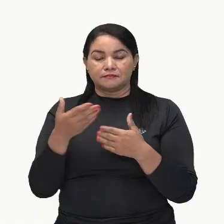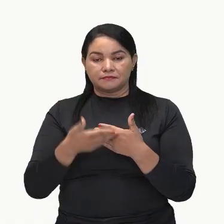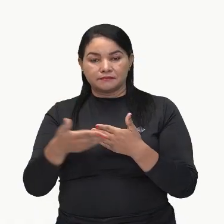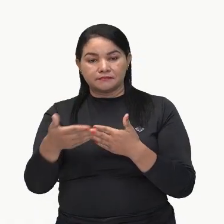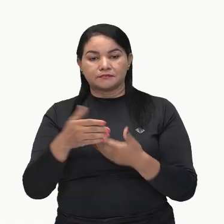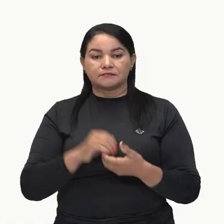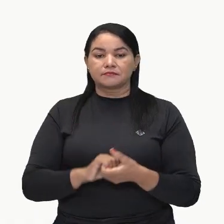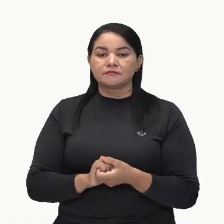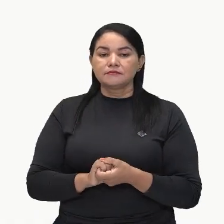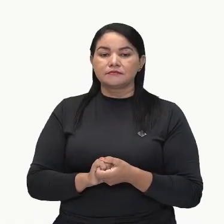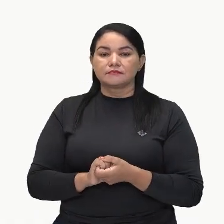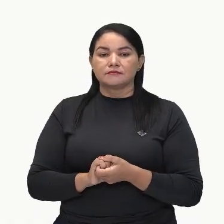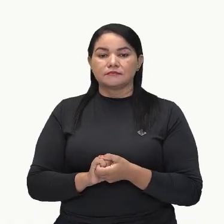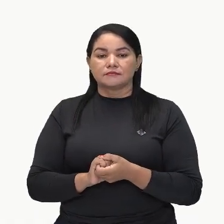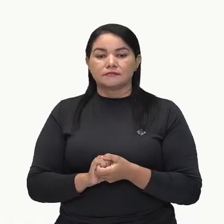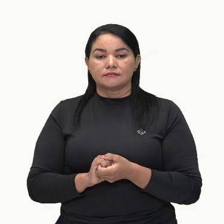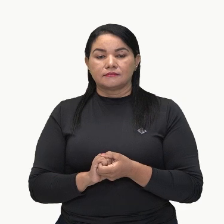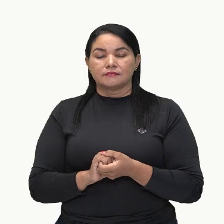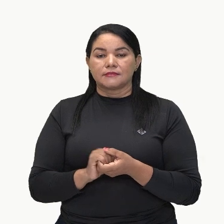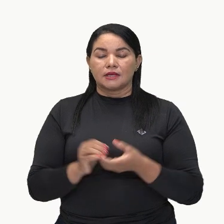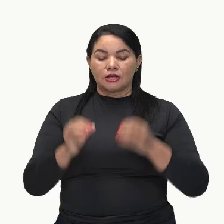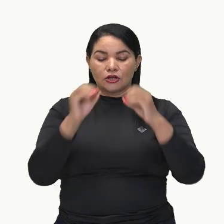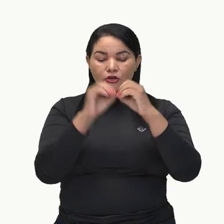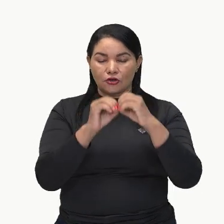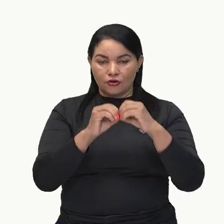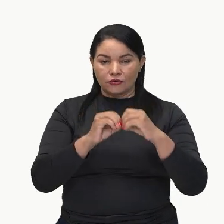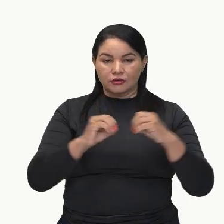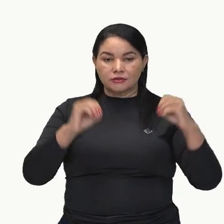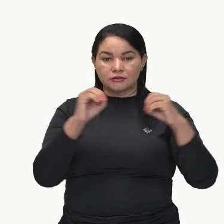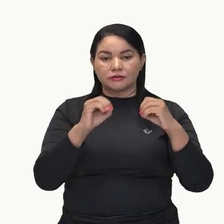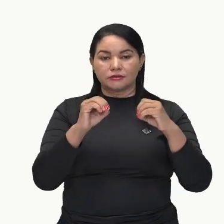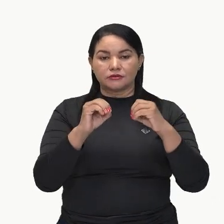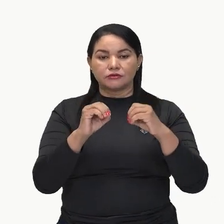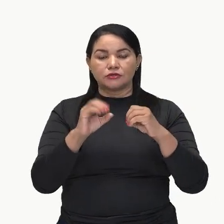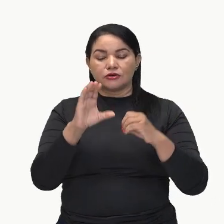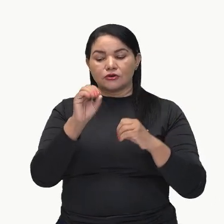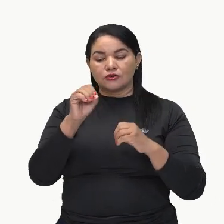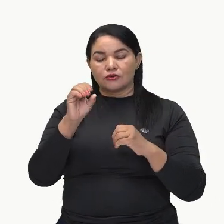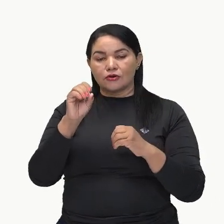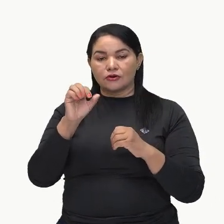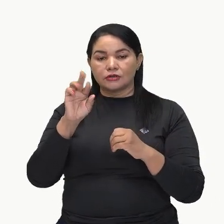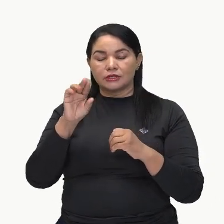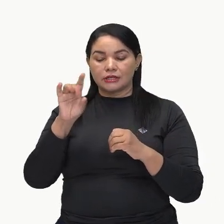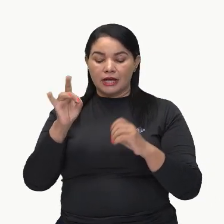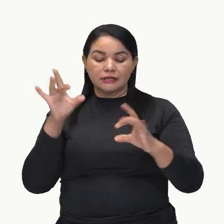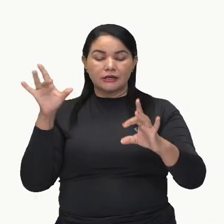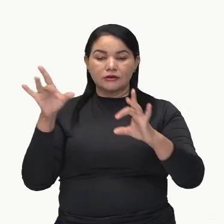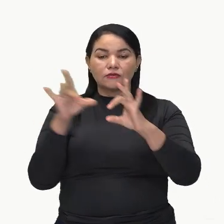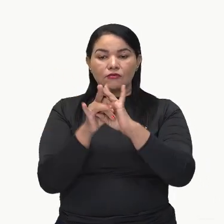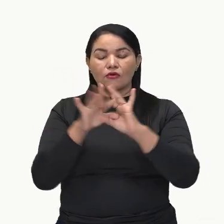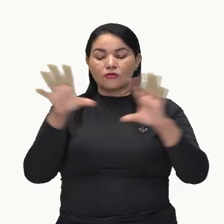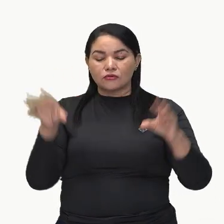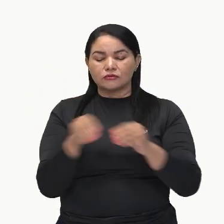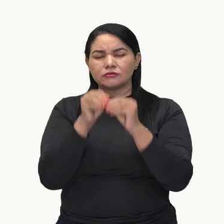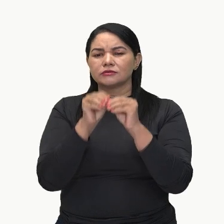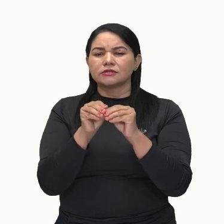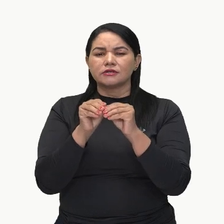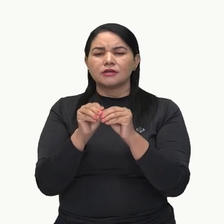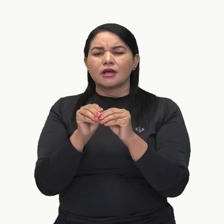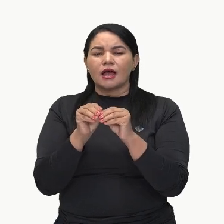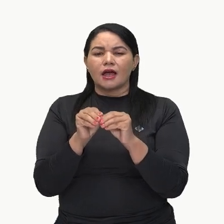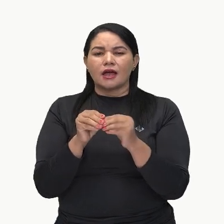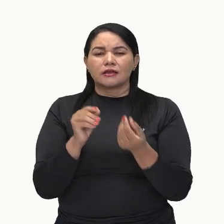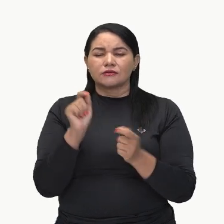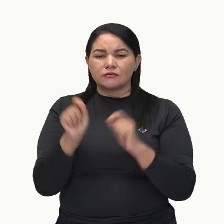acompanhem. As orações coordenadas sindéticas conclusivas são orações que transmitem